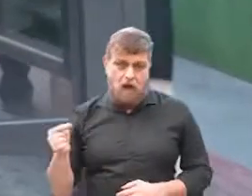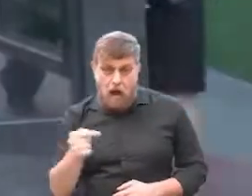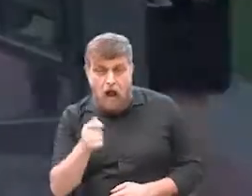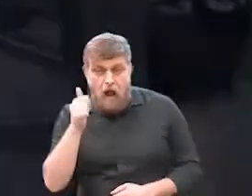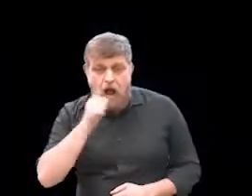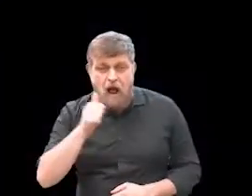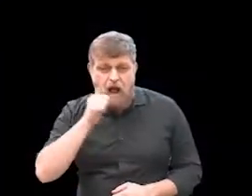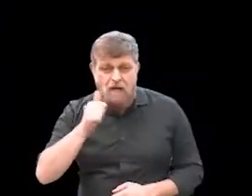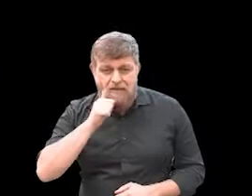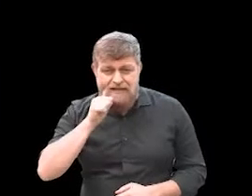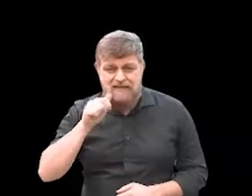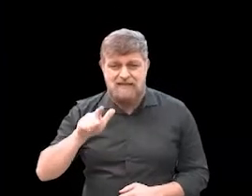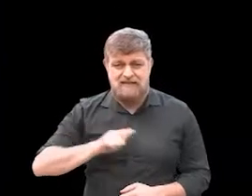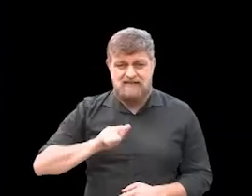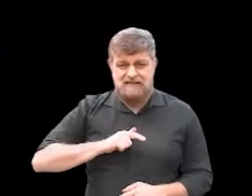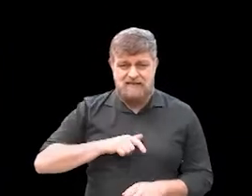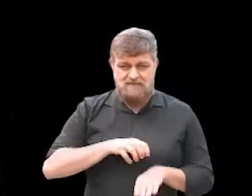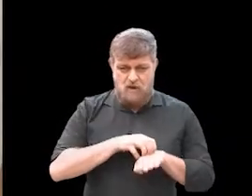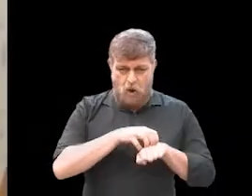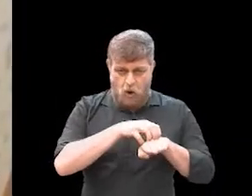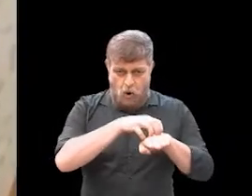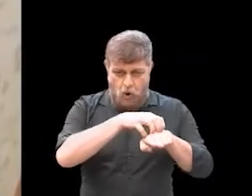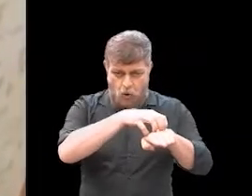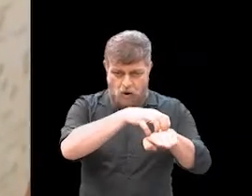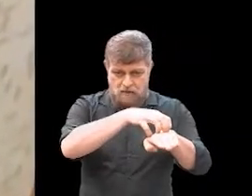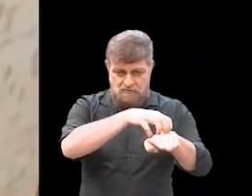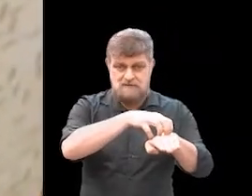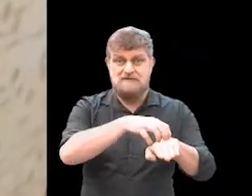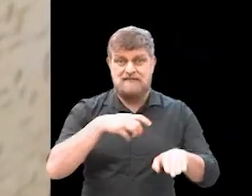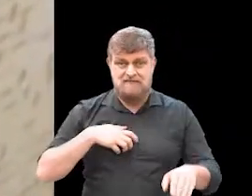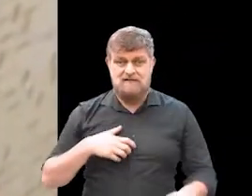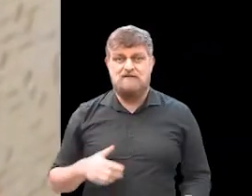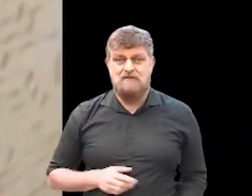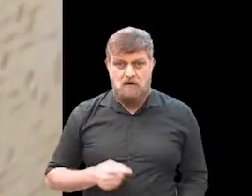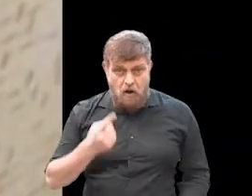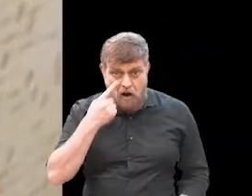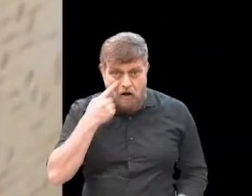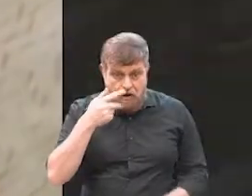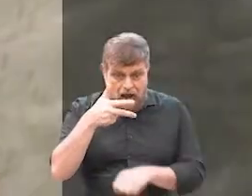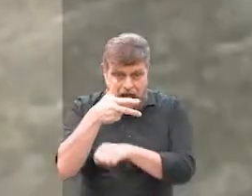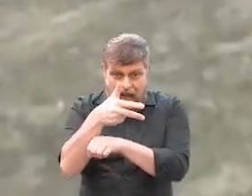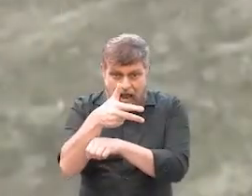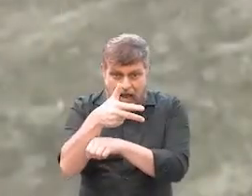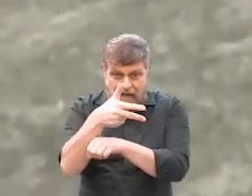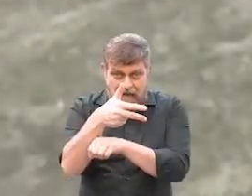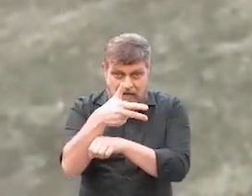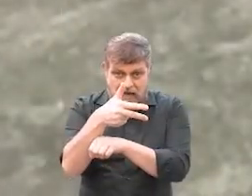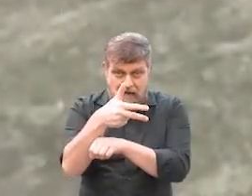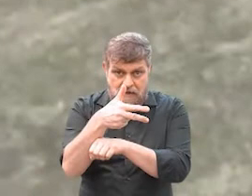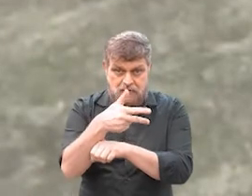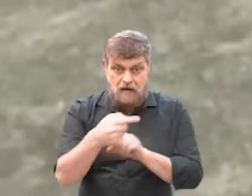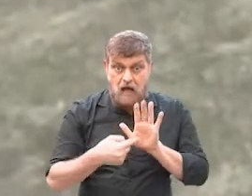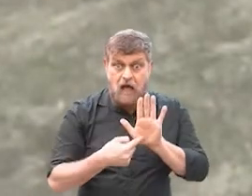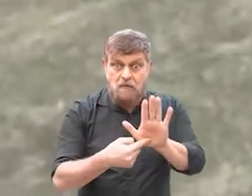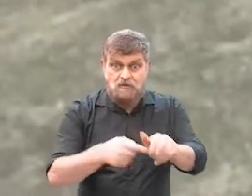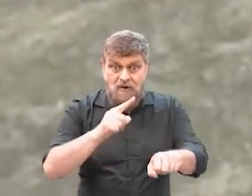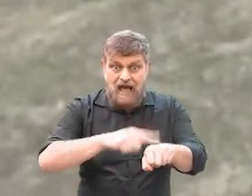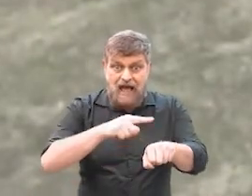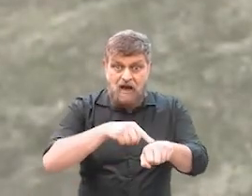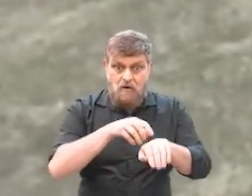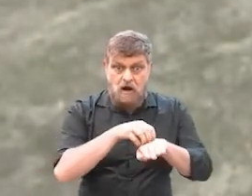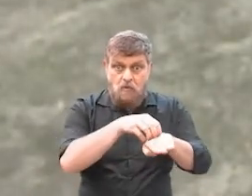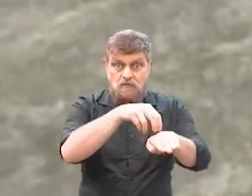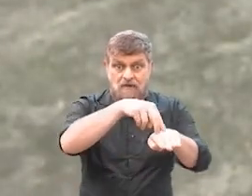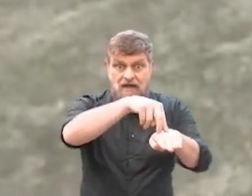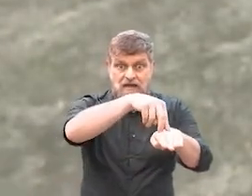dificuldade. A dona Maria Helena sofreu um acidente em um ônibus aqui em Campinas esse ano, e as câmeras de segurança de uma casa